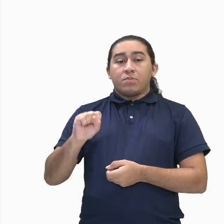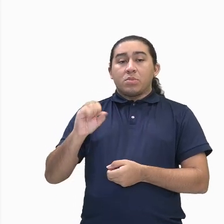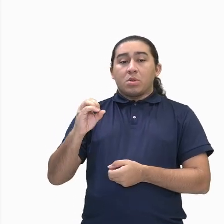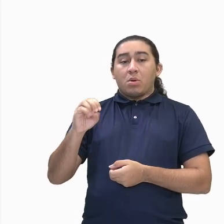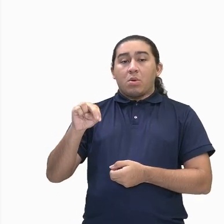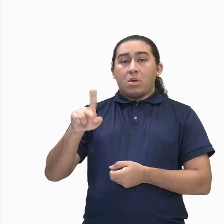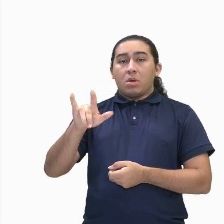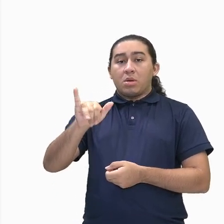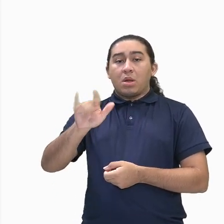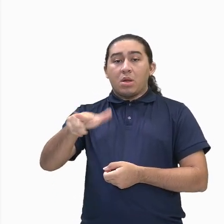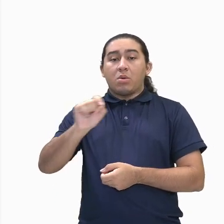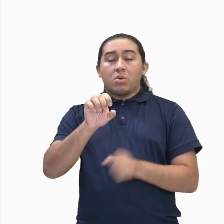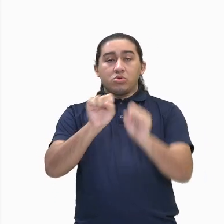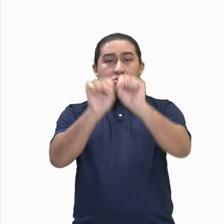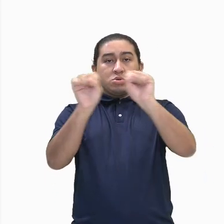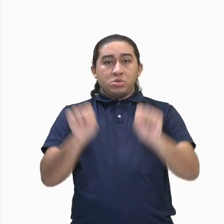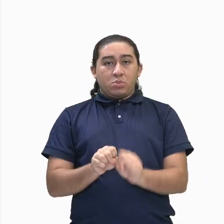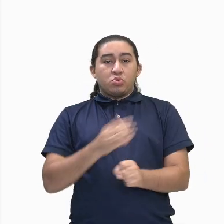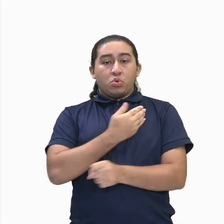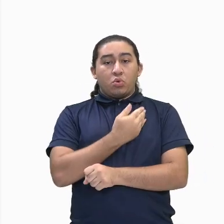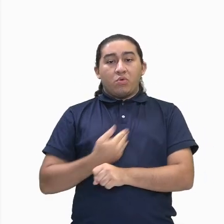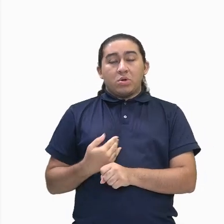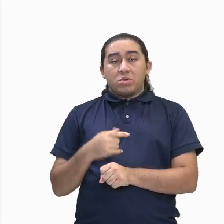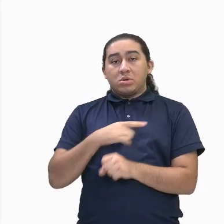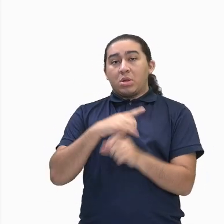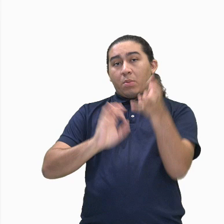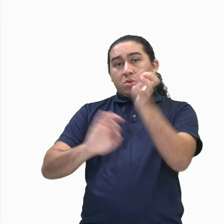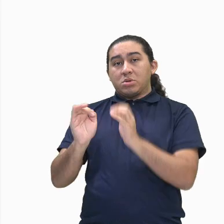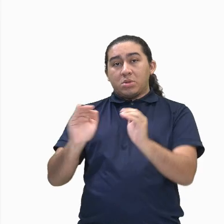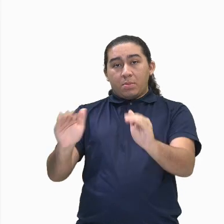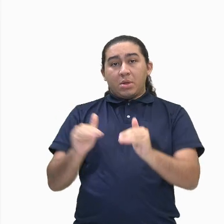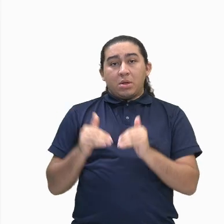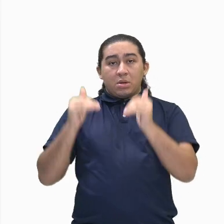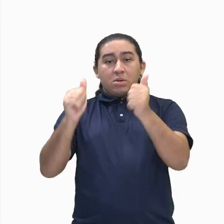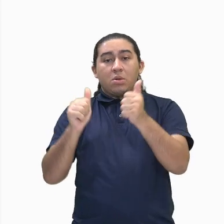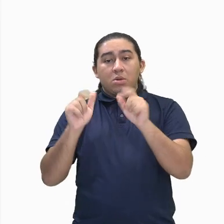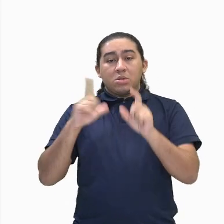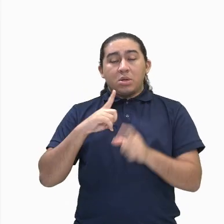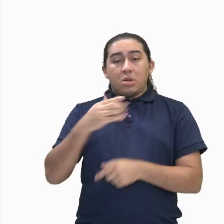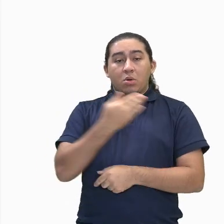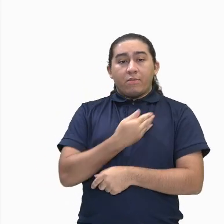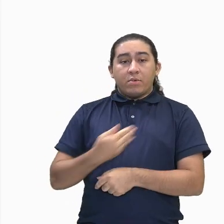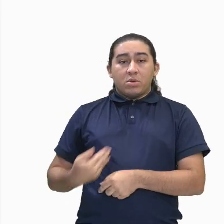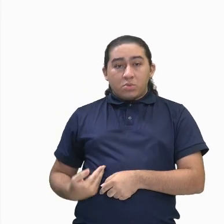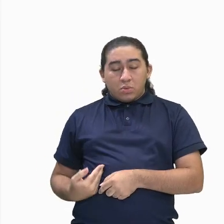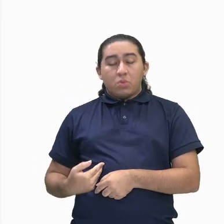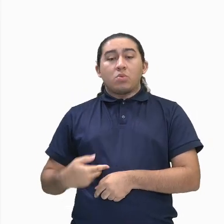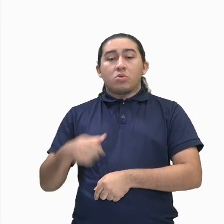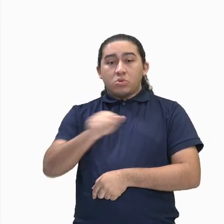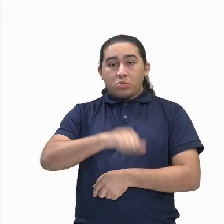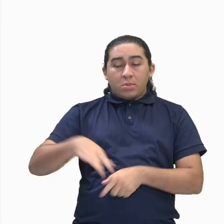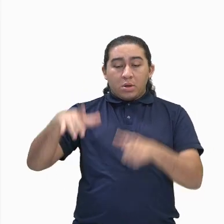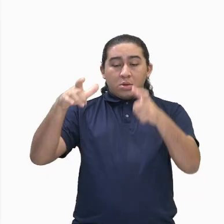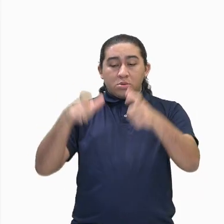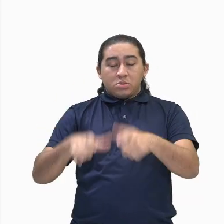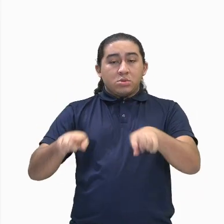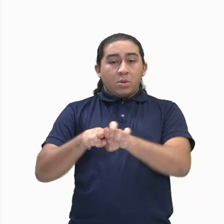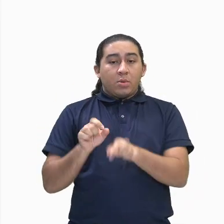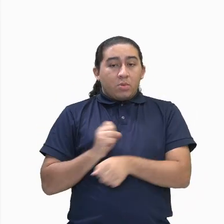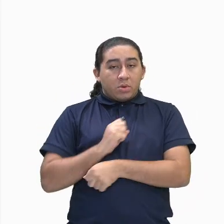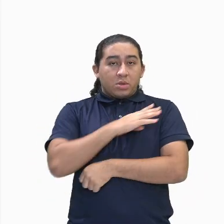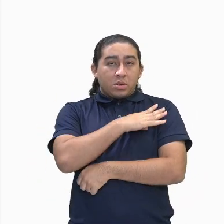sistema de governança altamente organizado, com governadores provinciais e um